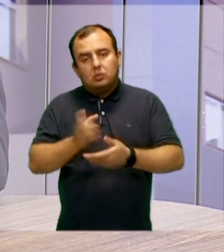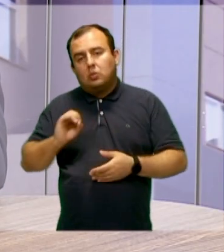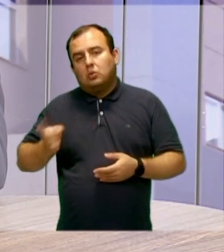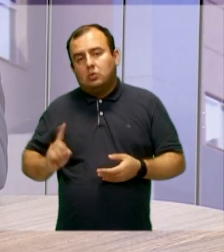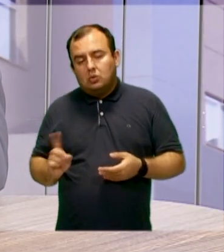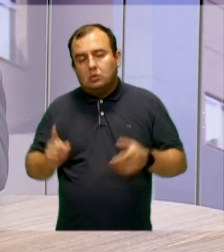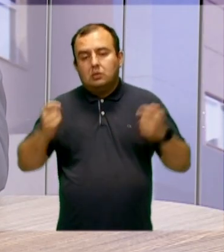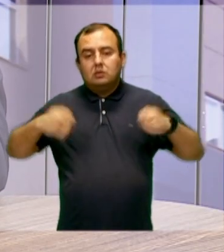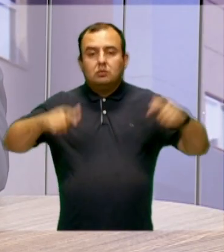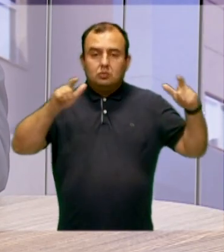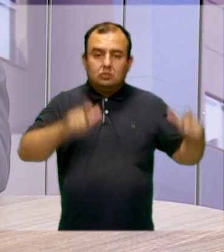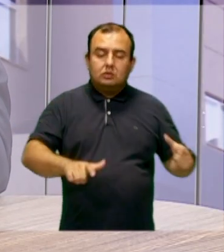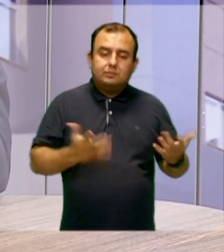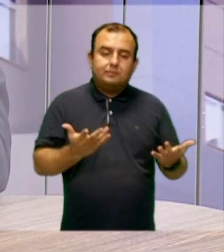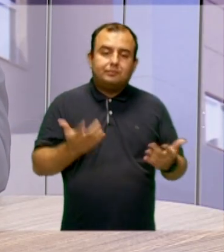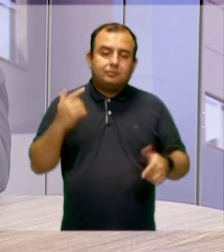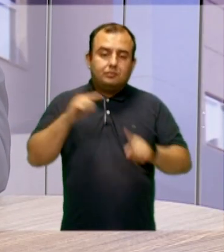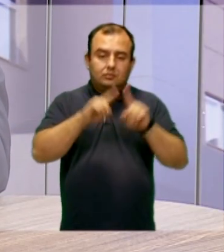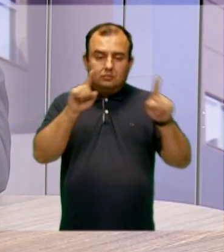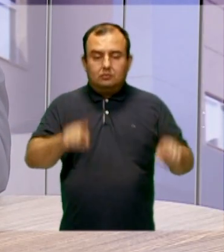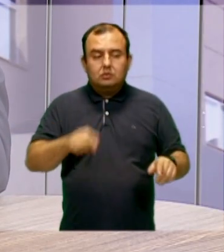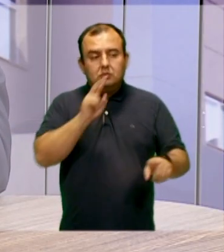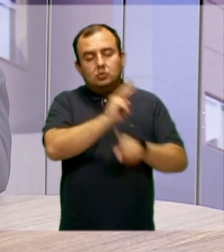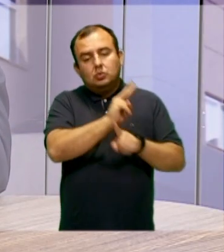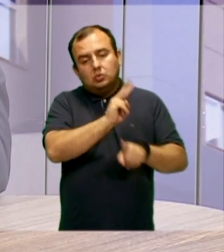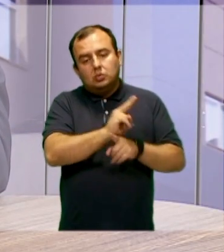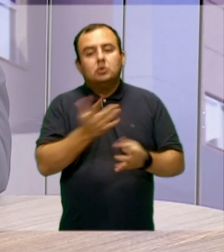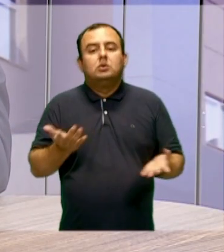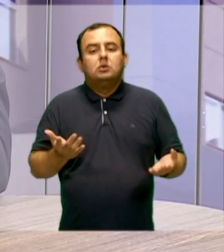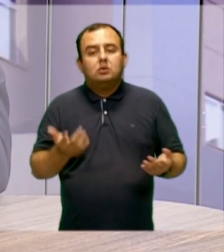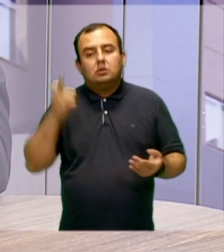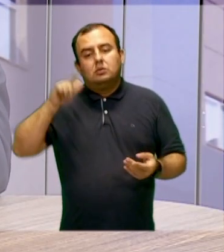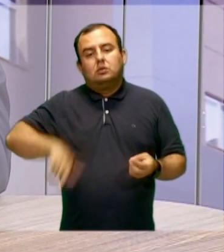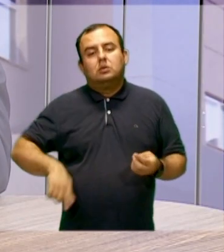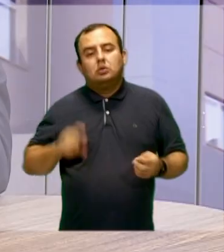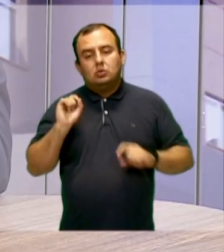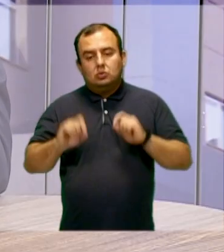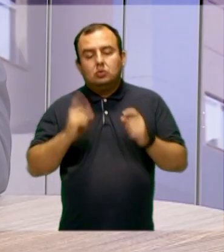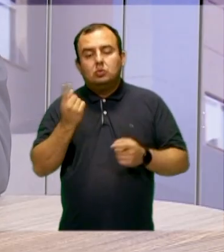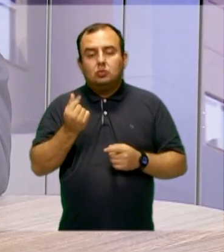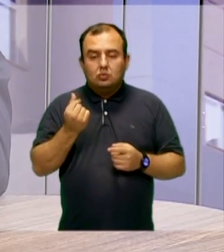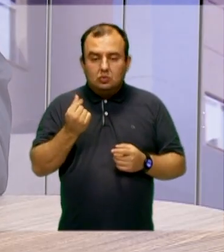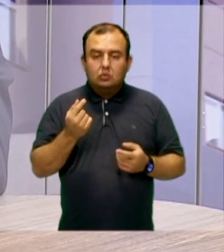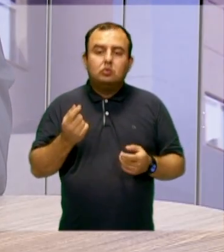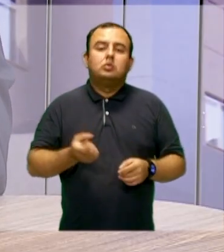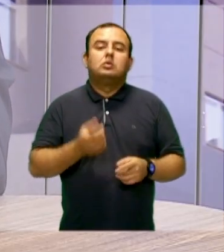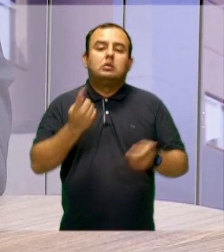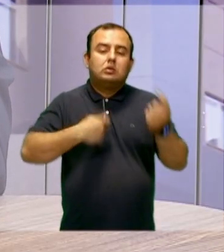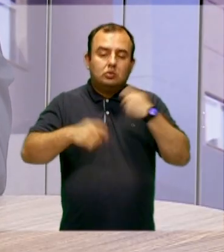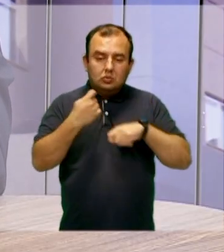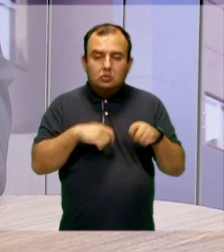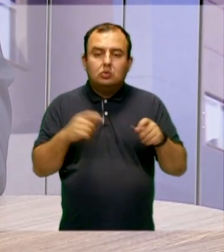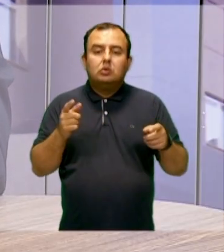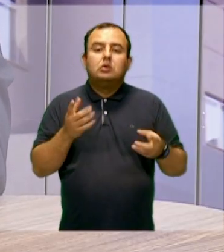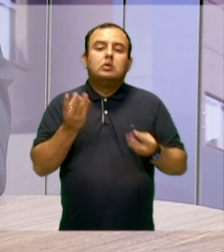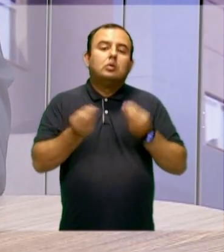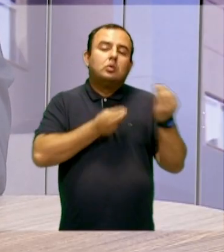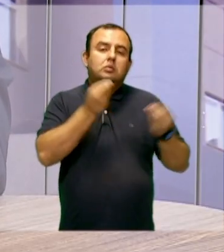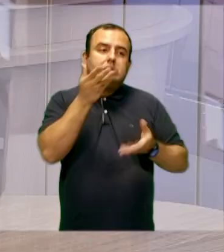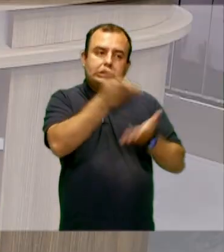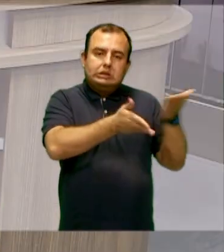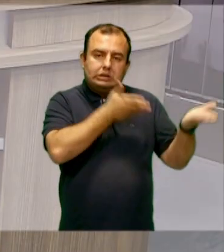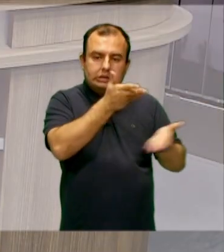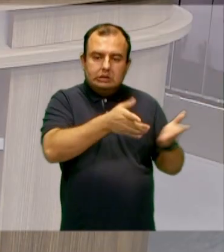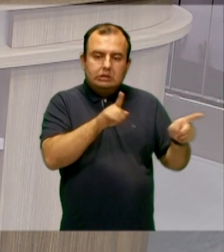precisa de um espaço para isso, e um servidor para ficar lá cuidando. Então, mais do que a questão monetária de quanto a gente economizou, é de como a gente está